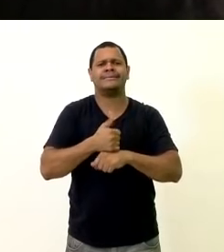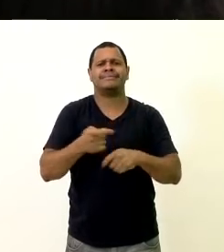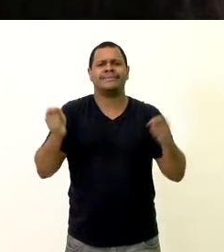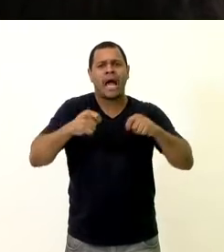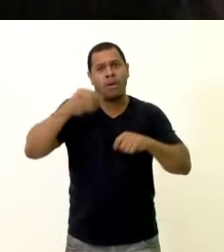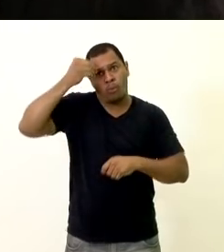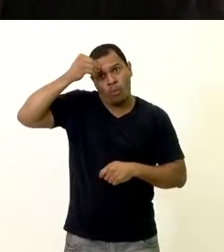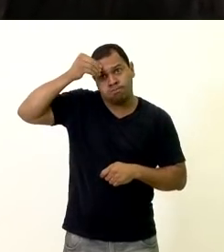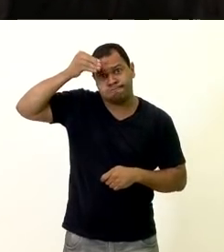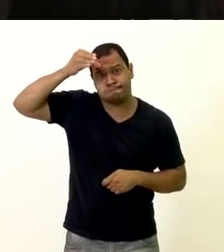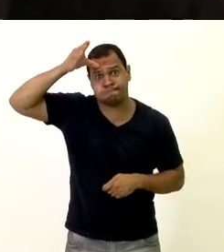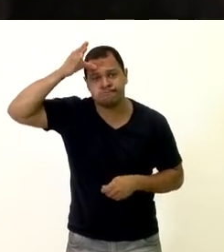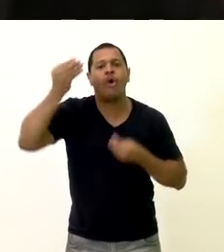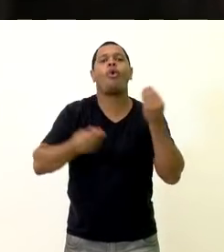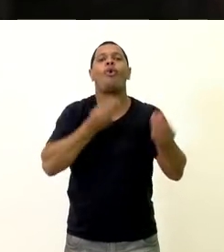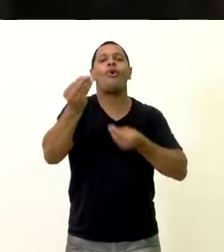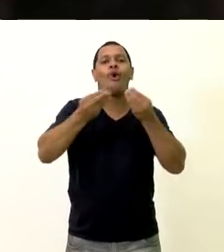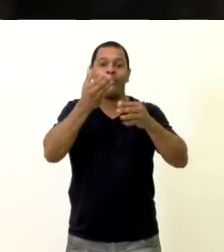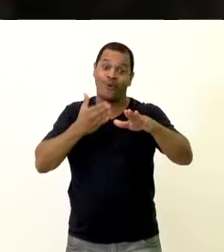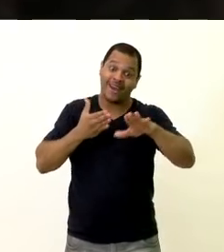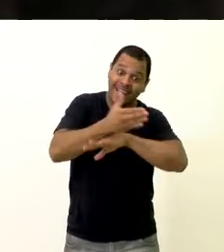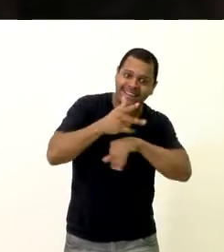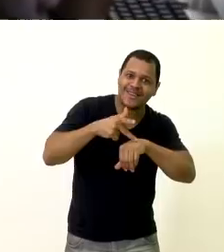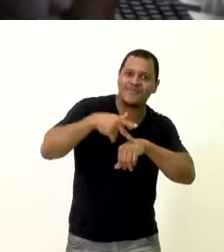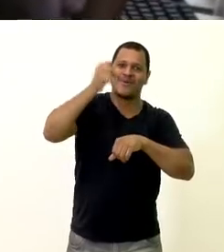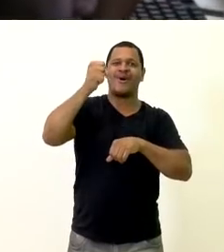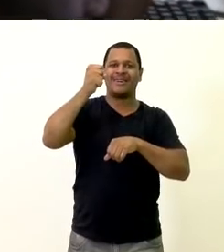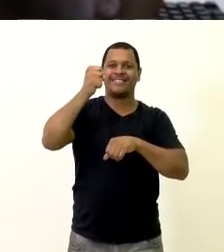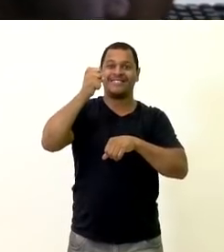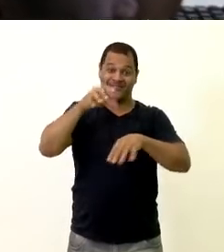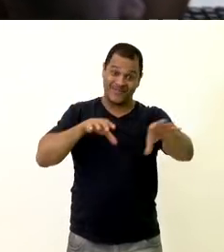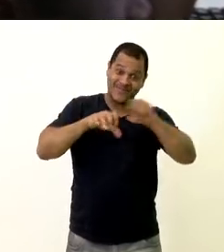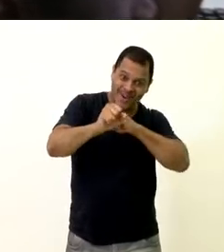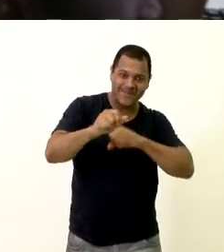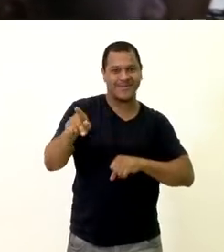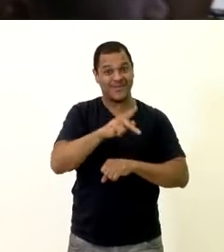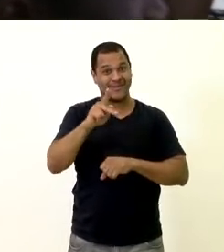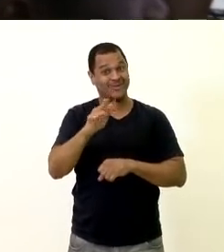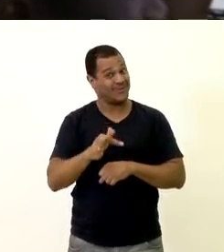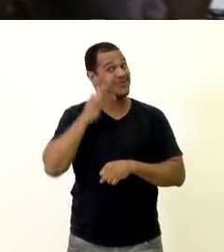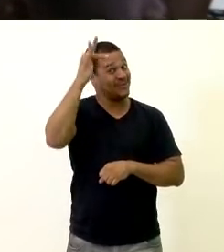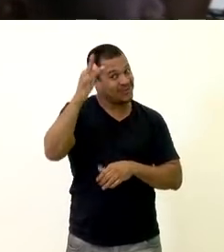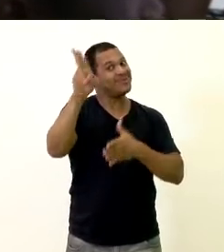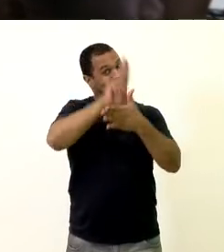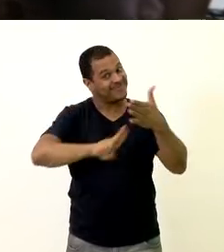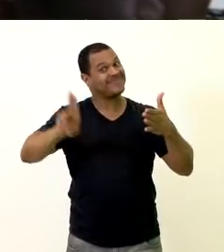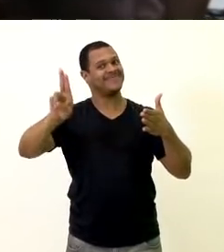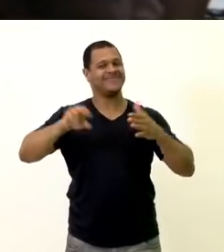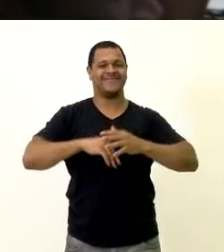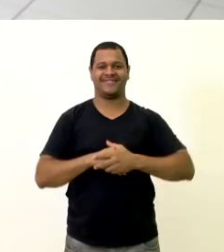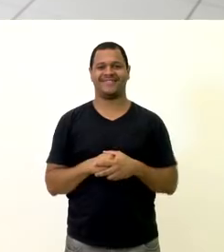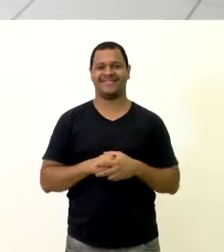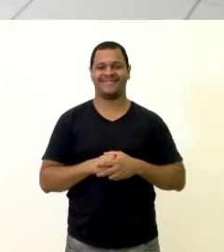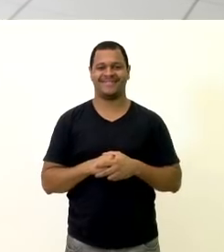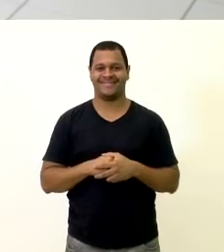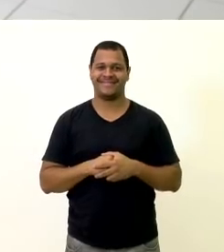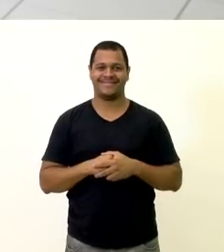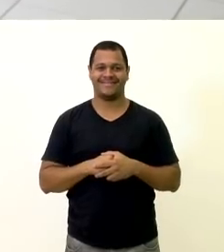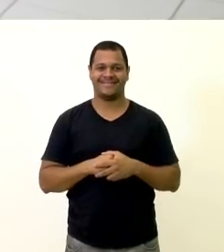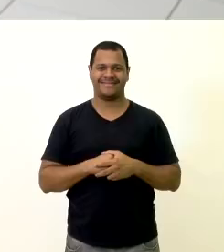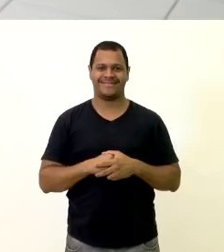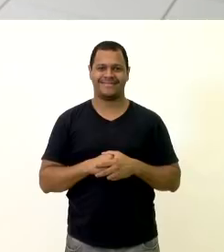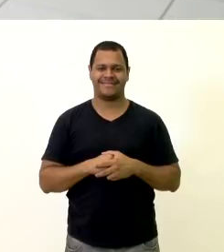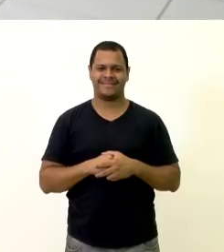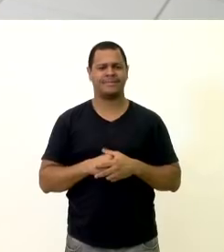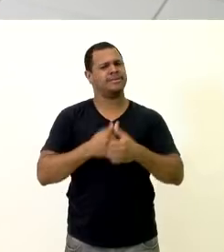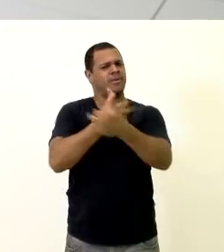podem aprimorar seus conhecimentos por meio de programas de pós-graduação e se tornar professores do ensino superior.